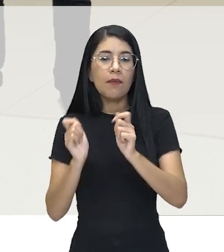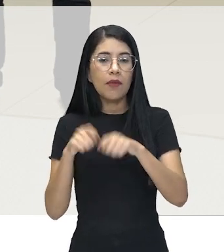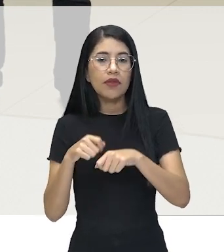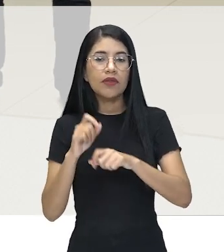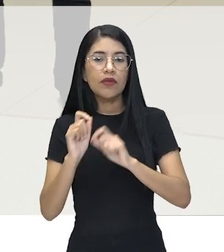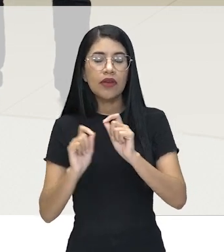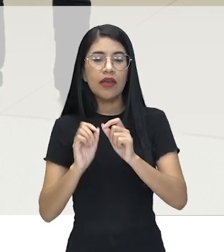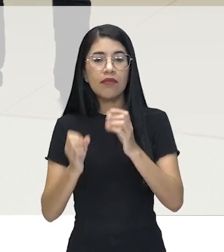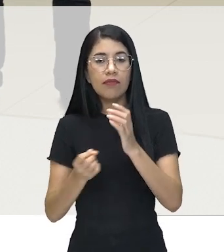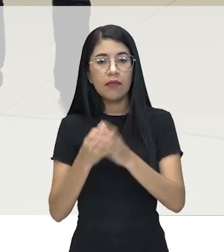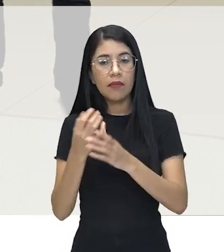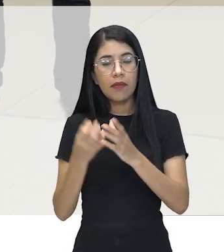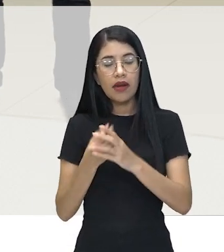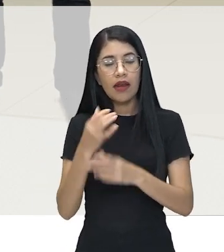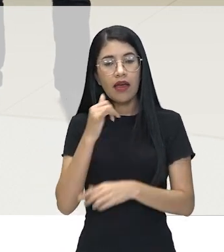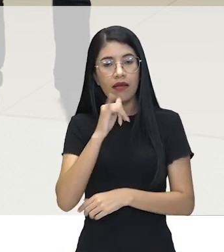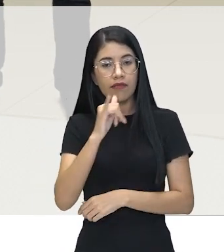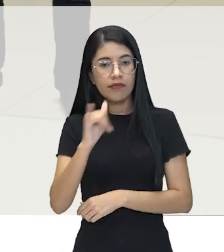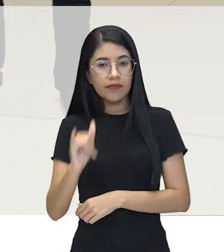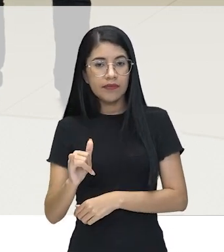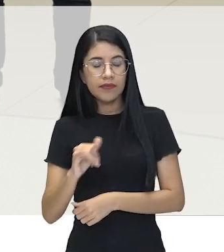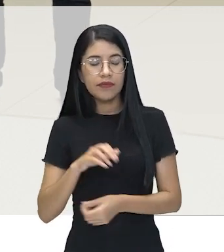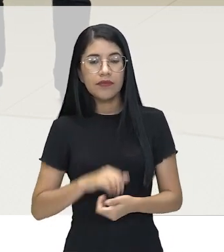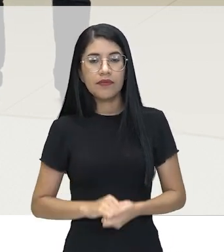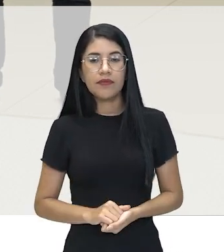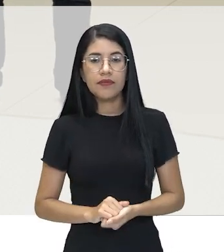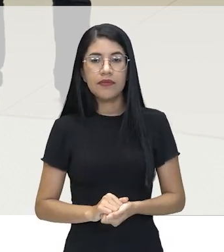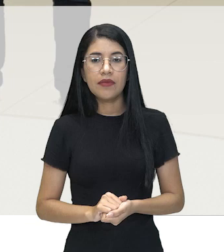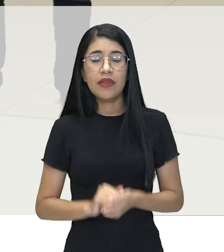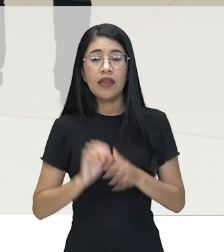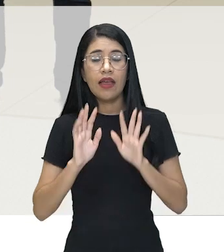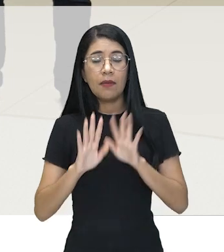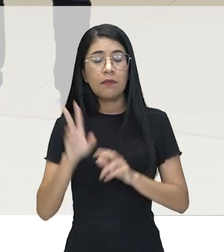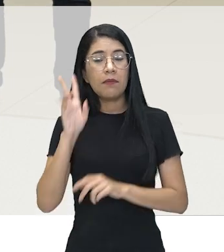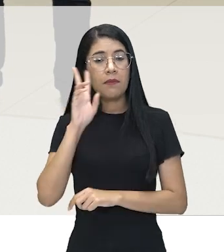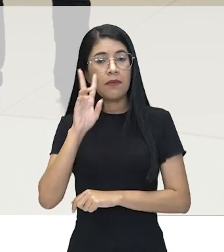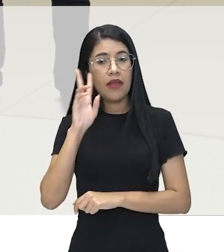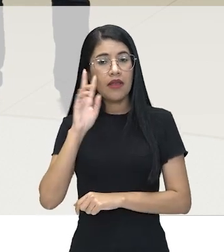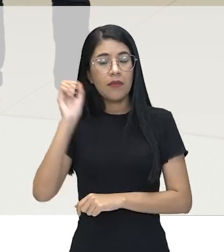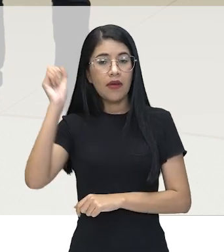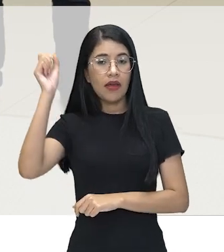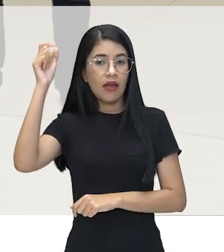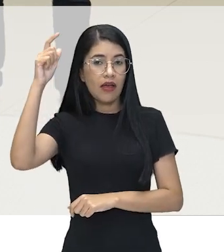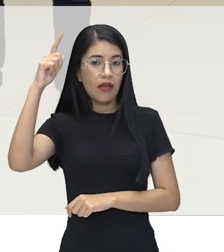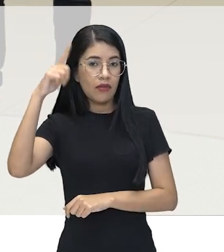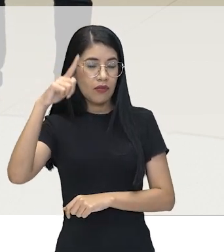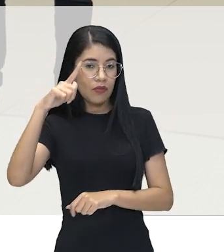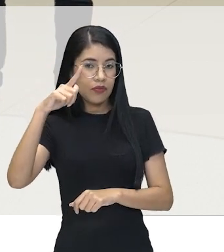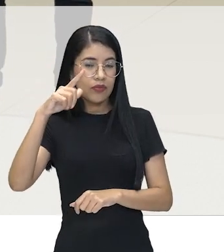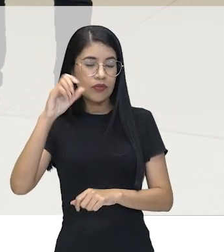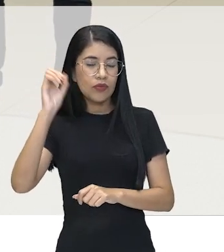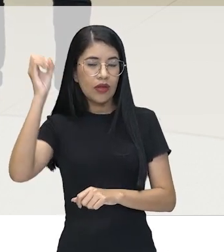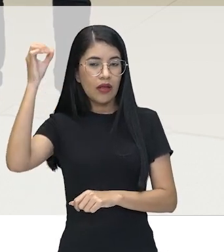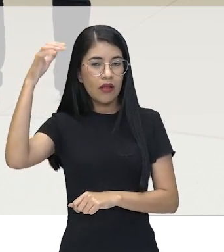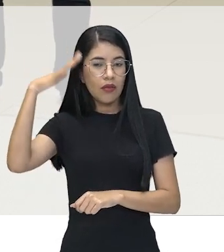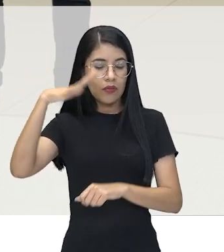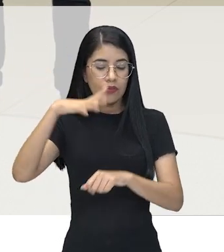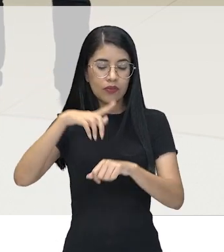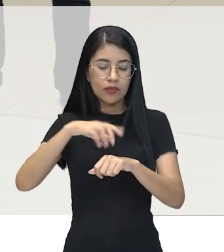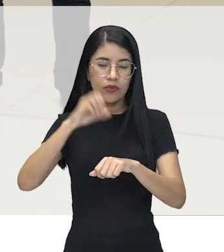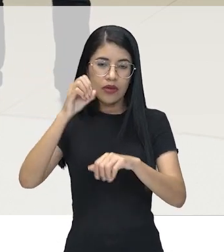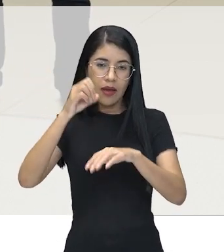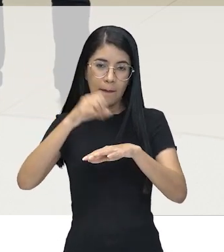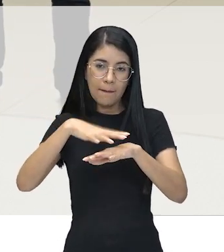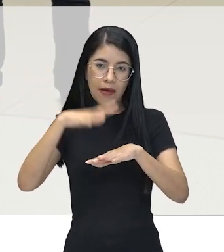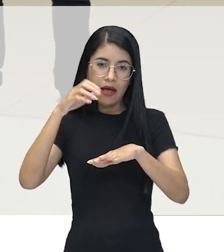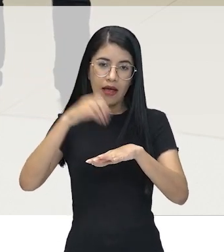gerar energia elétrica. Lembrem-se que a luz que está incidindo aí nessa placa está